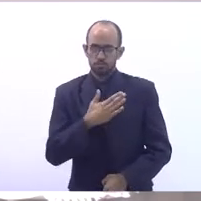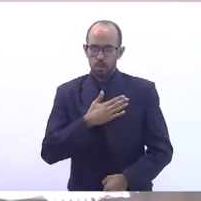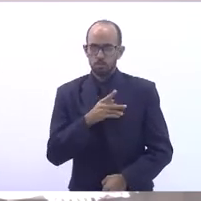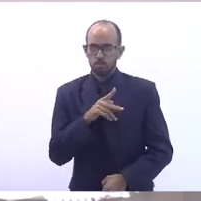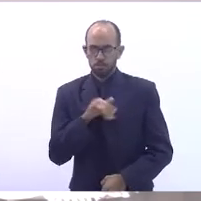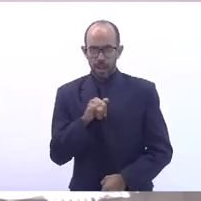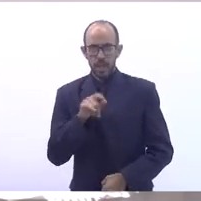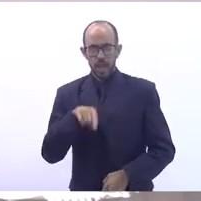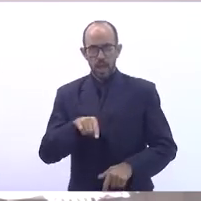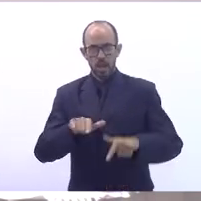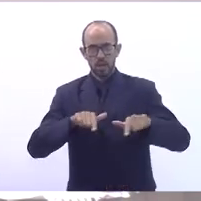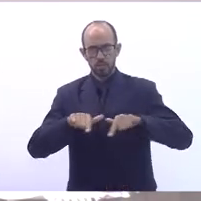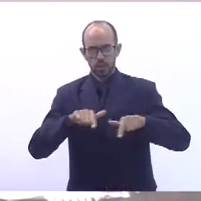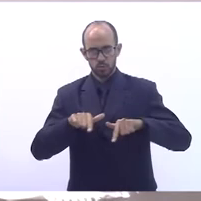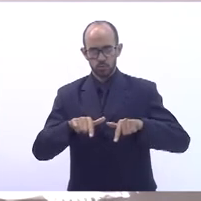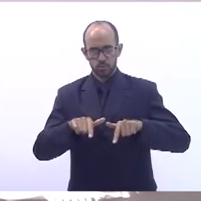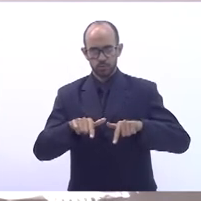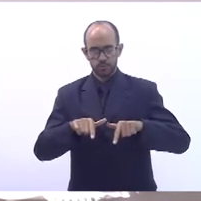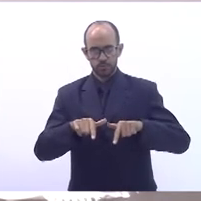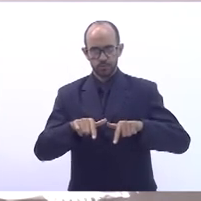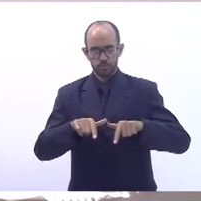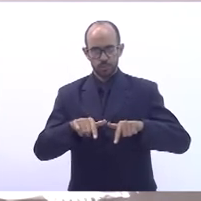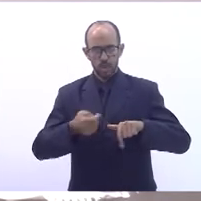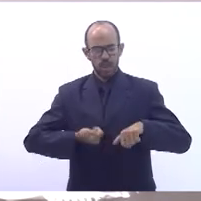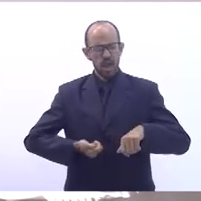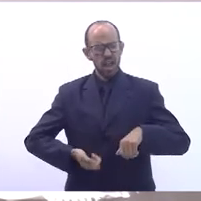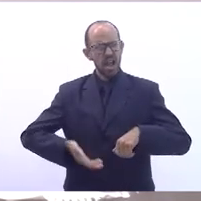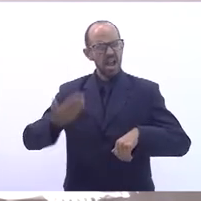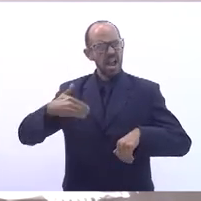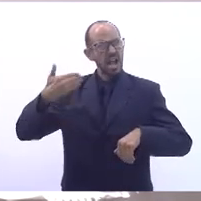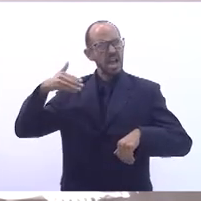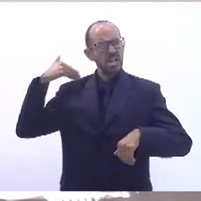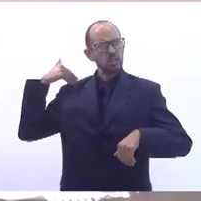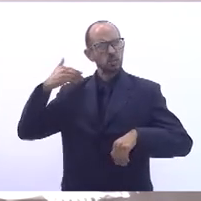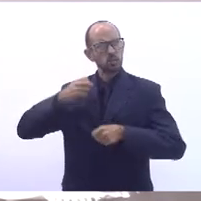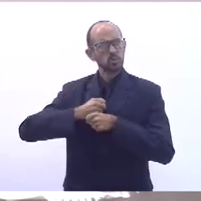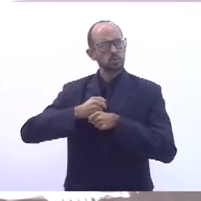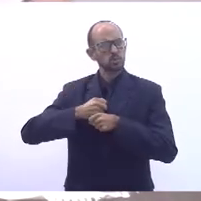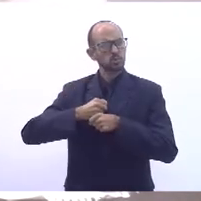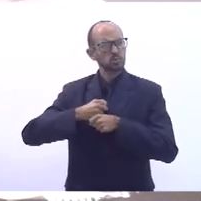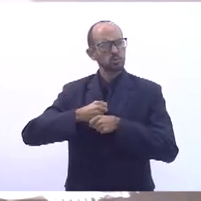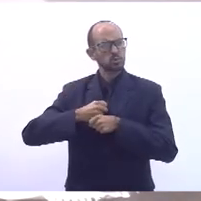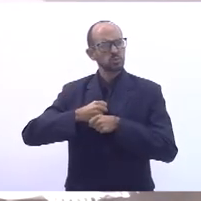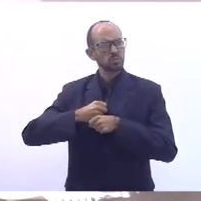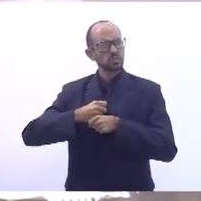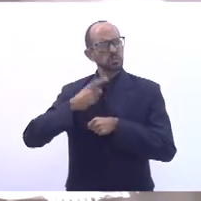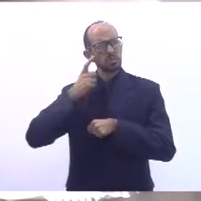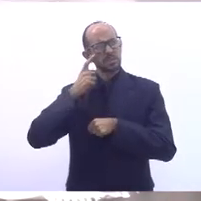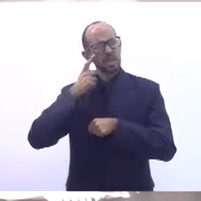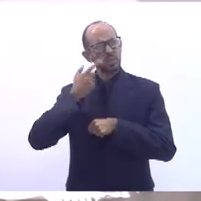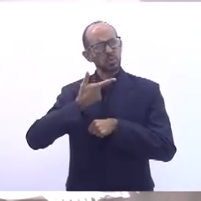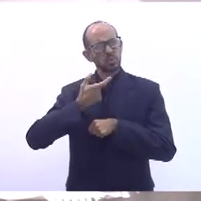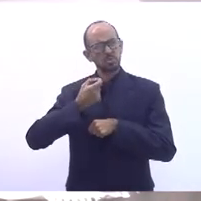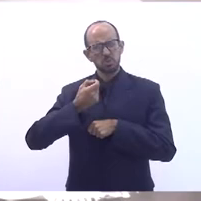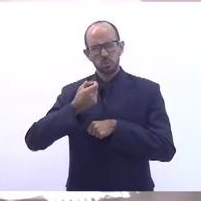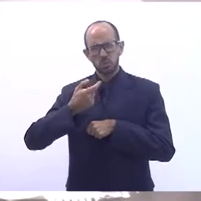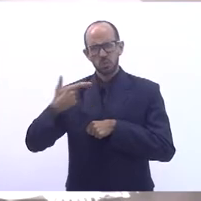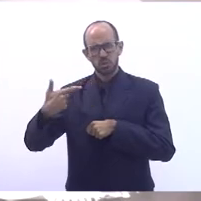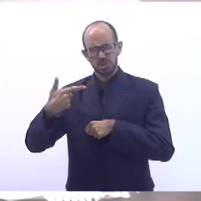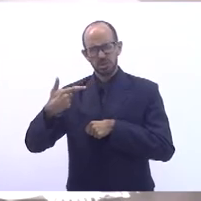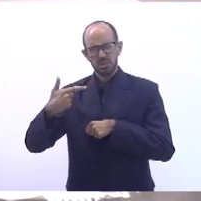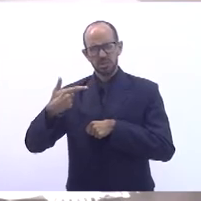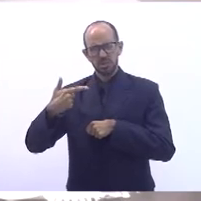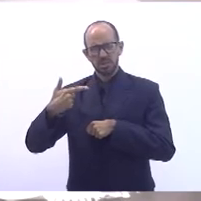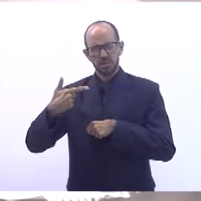trabalhador É isso mesmo se dizer uma coisa muitos anos atrás eu vou até dizer o ano certo Acho que foi 2002